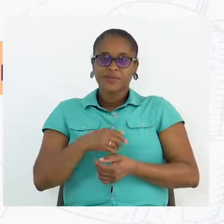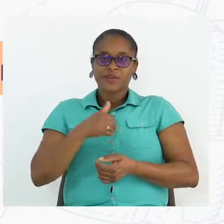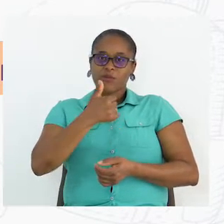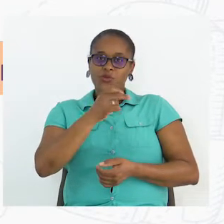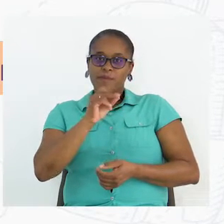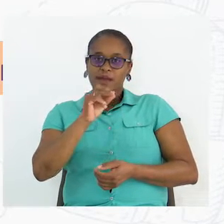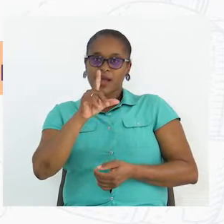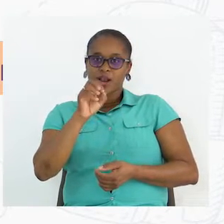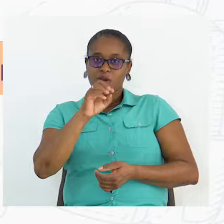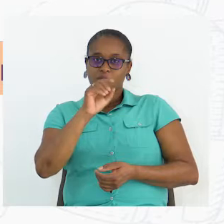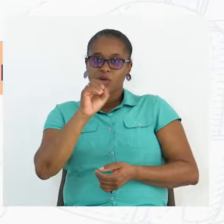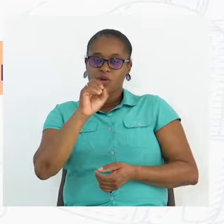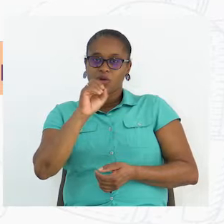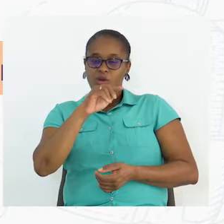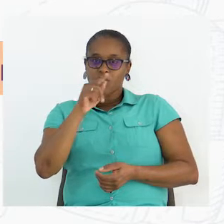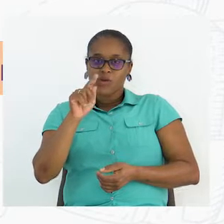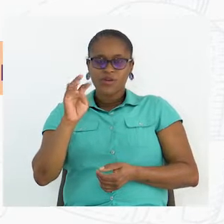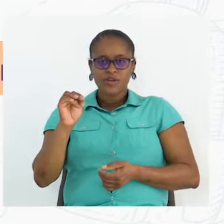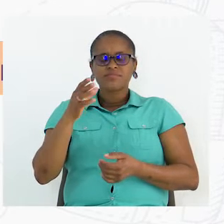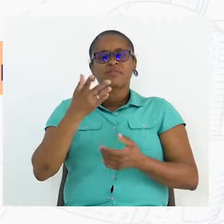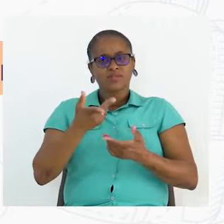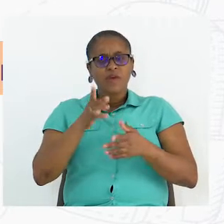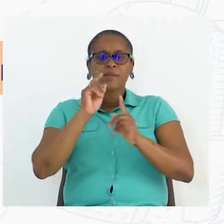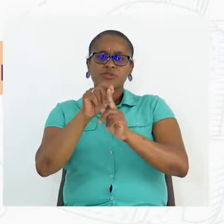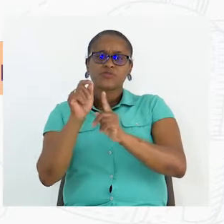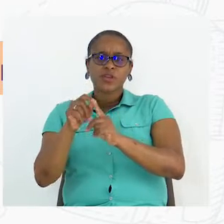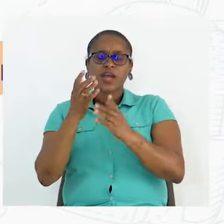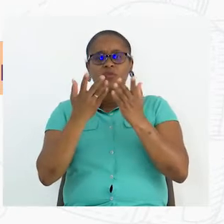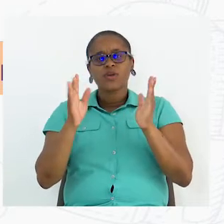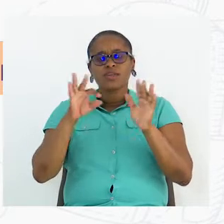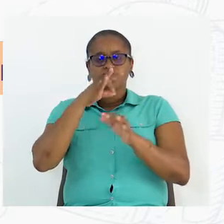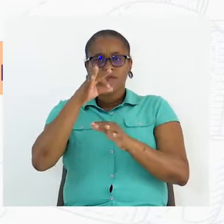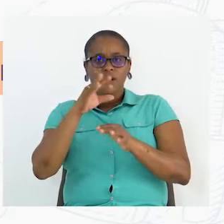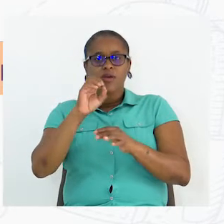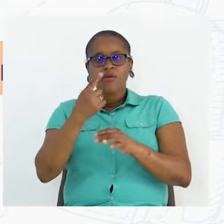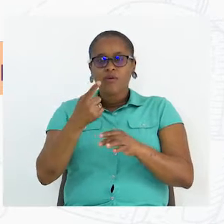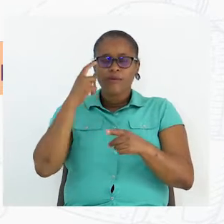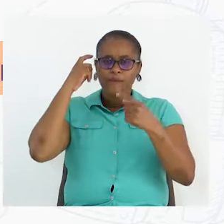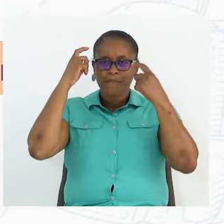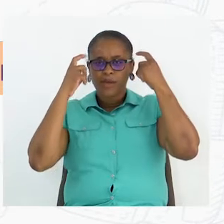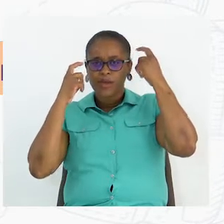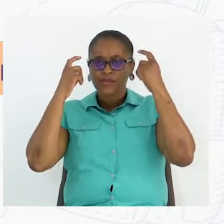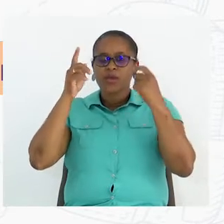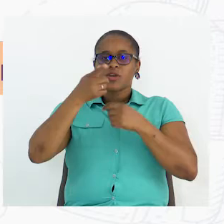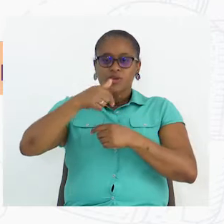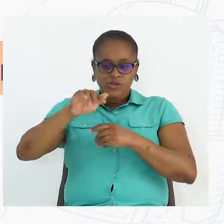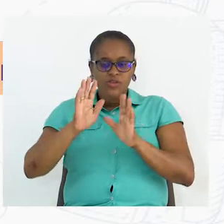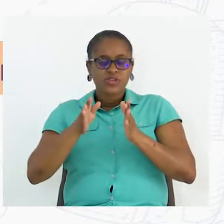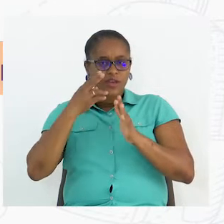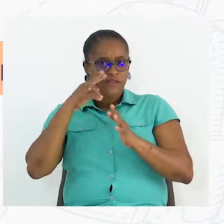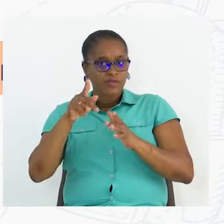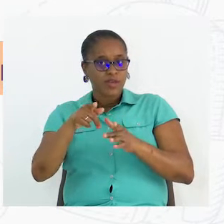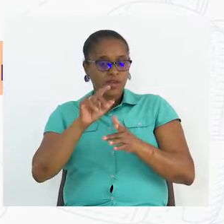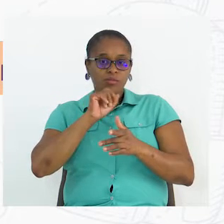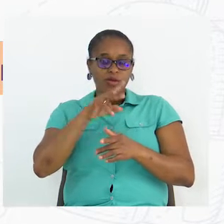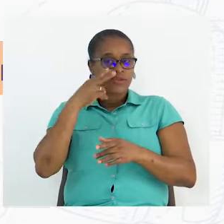balões servem para especificar a natureza da fala ou do pensamento. E nós já vimos, aqui como